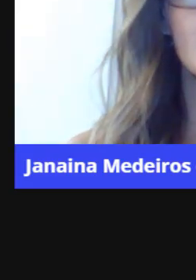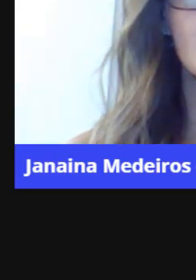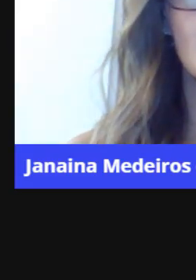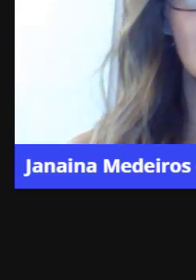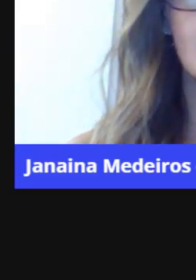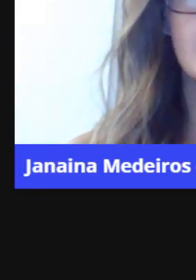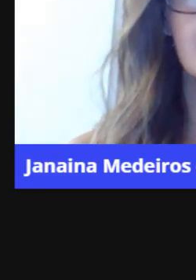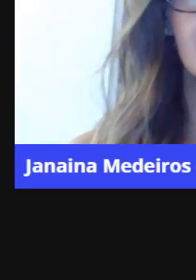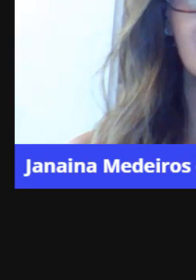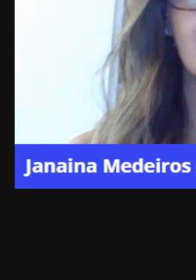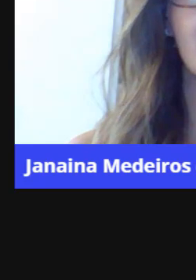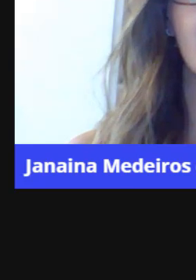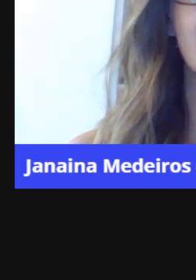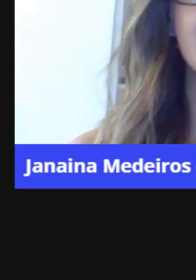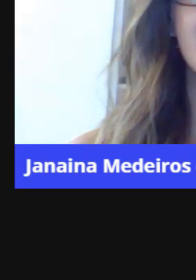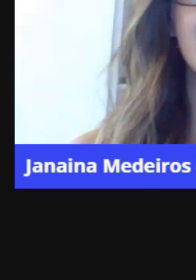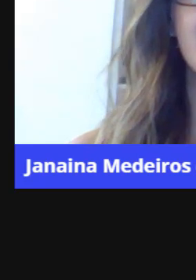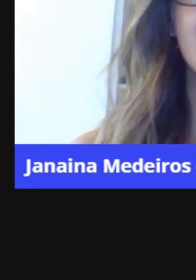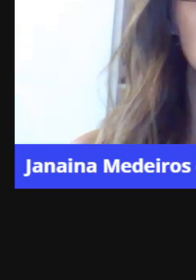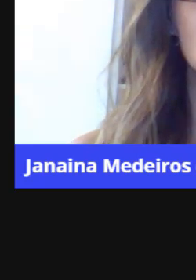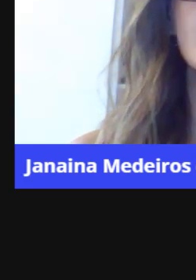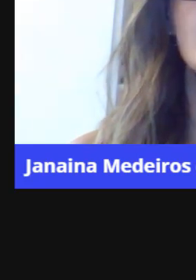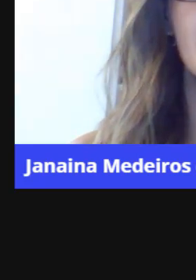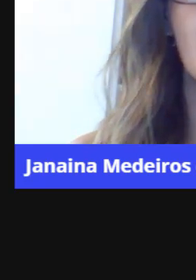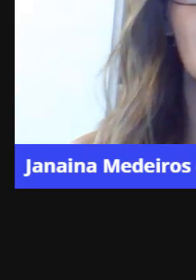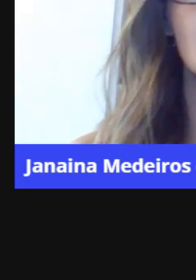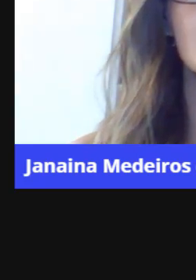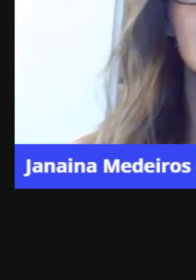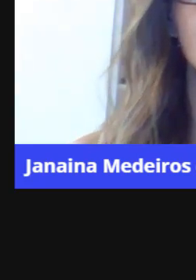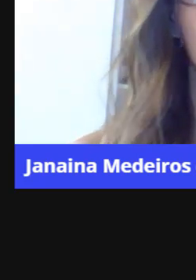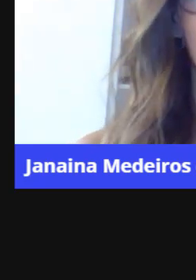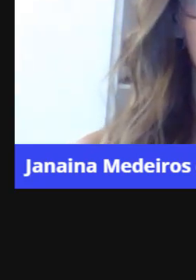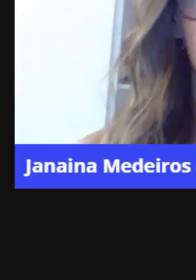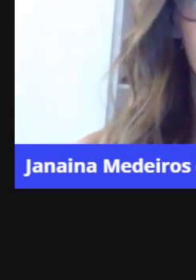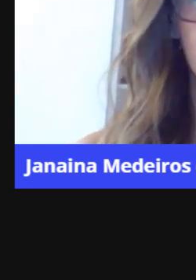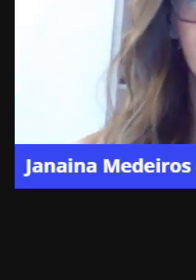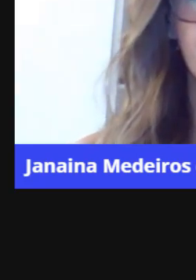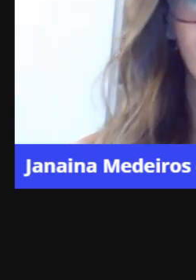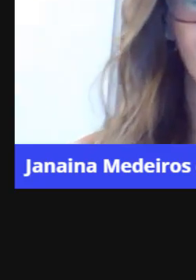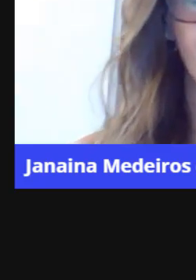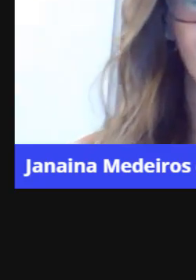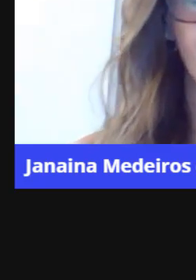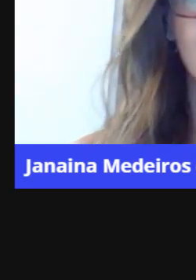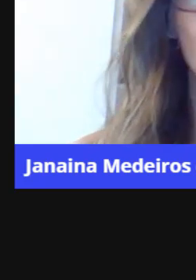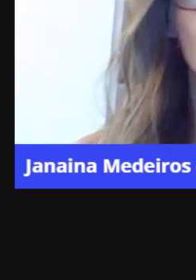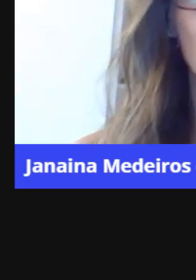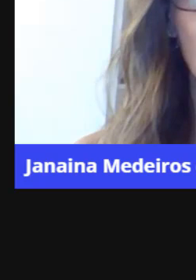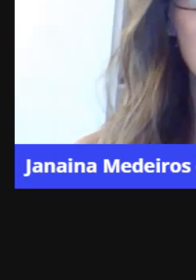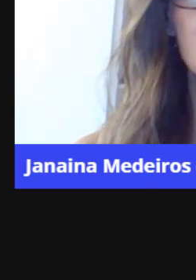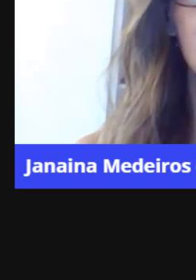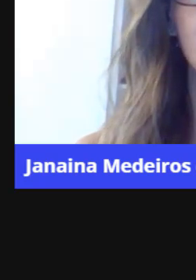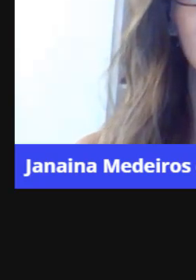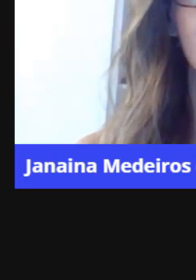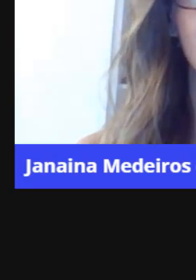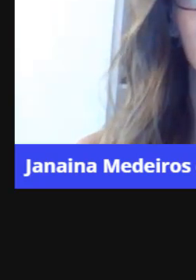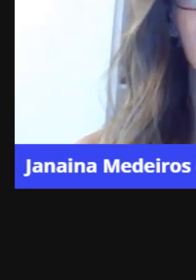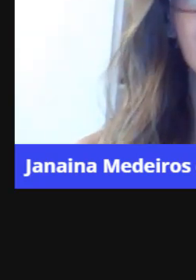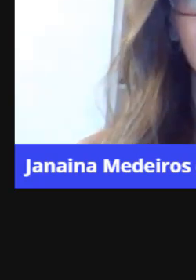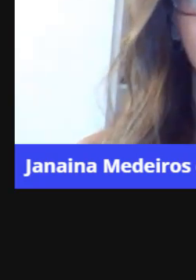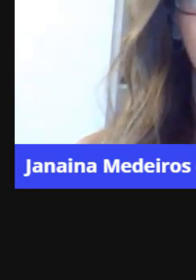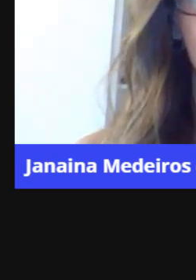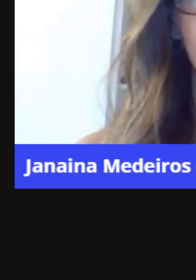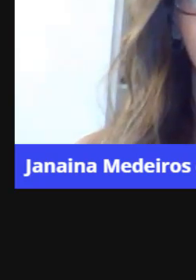Olá, professores da Rede Municipal de Campo Grande. Sejam todos